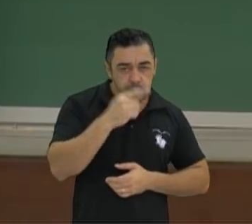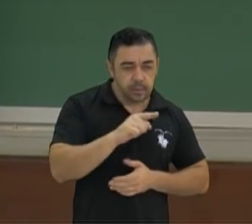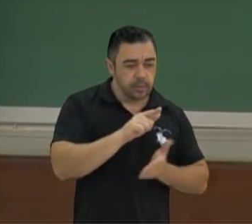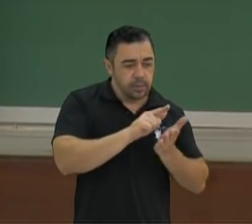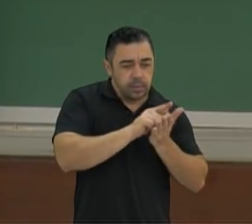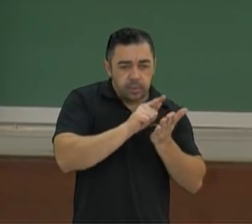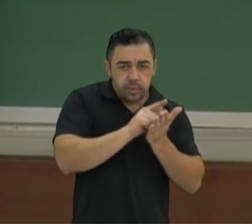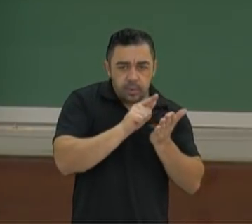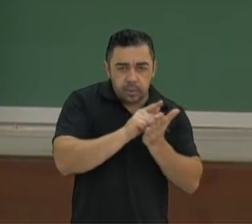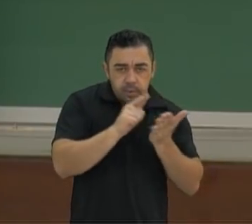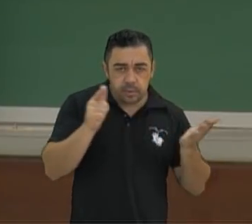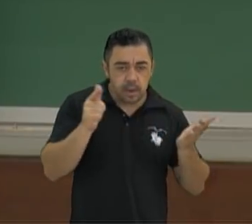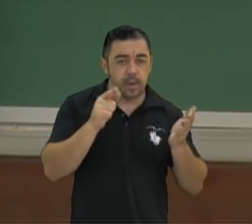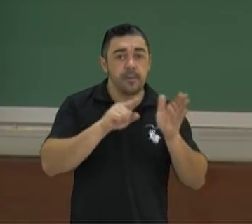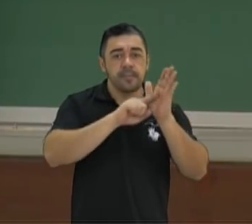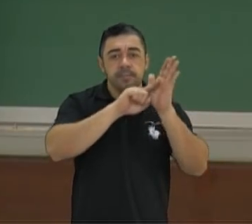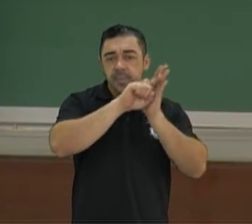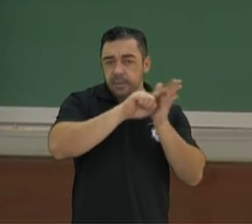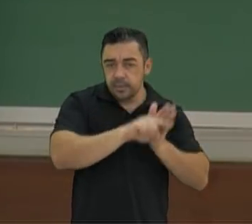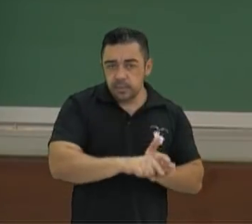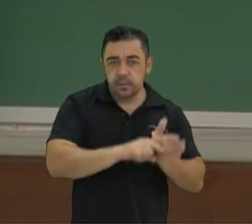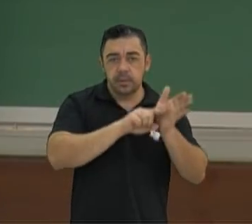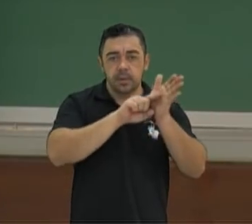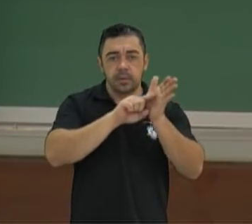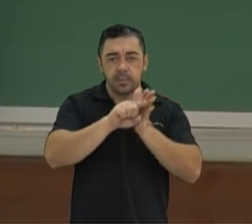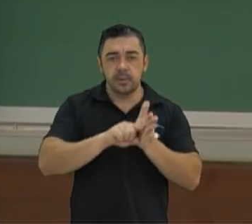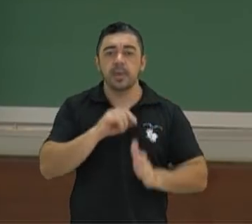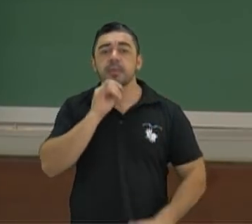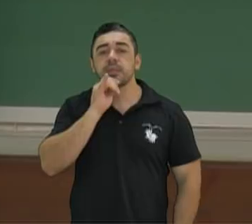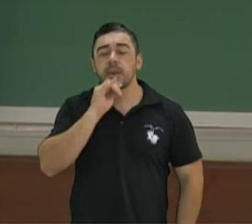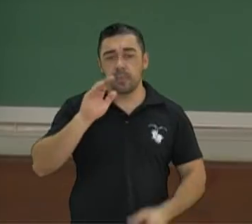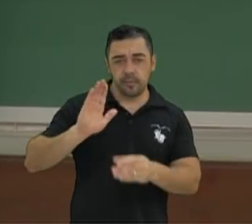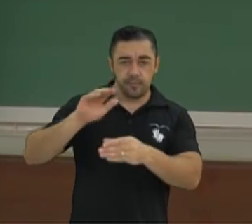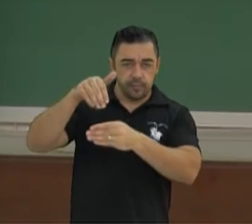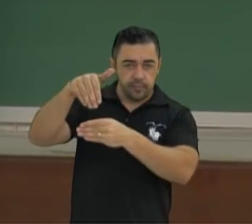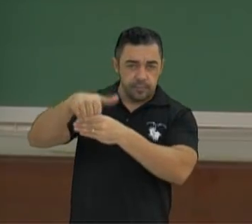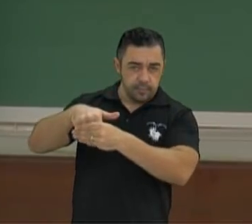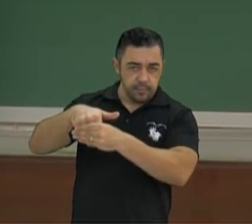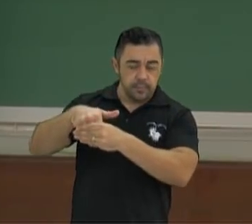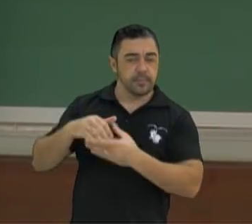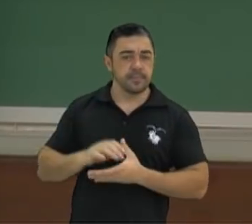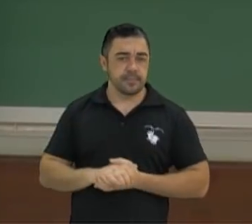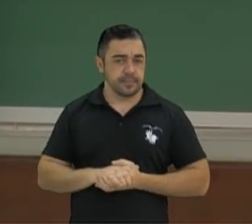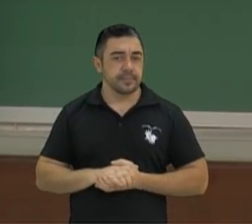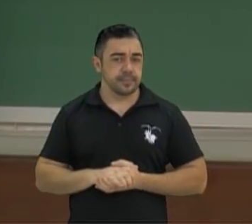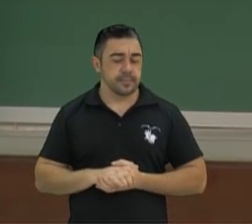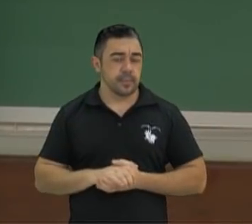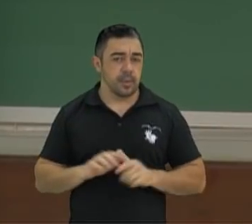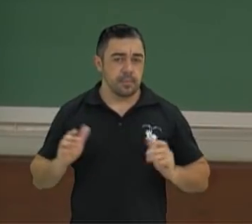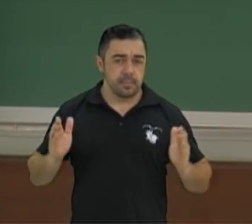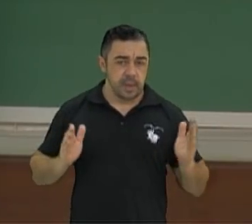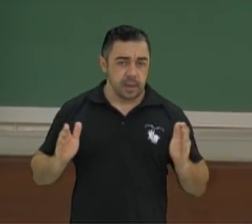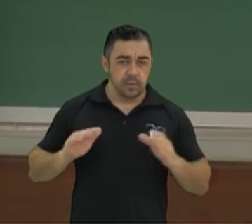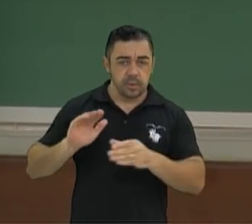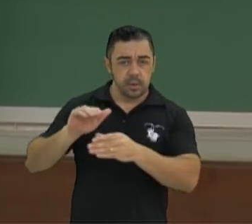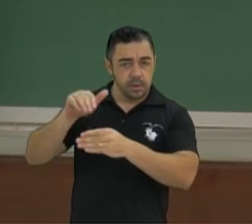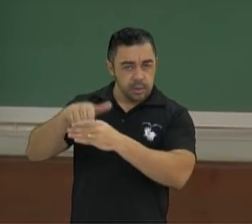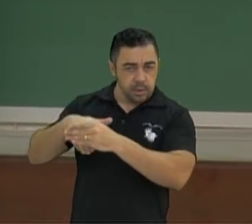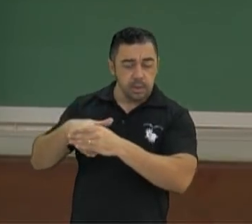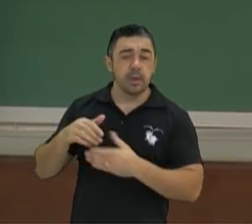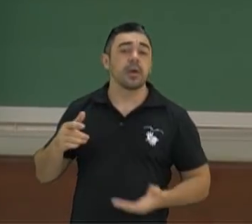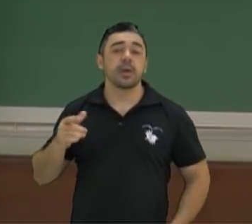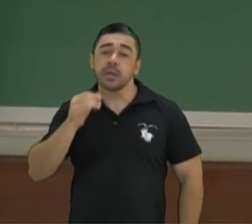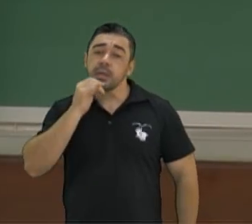jornal algumas pesquisas. Por exemplo, eleições. Quando a gente passa por um período de eleição, é muito